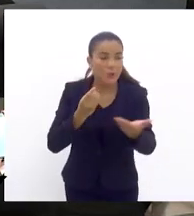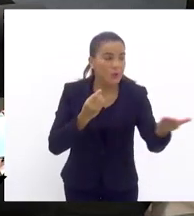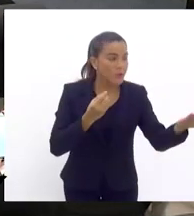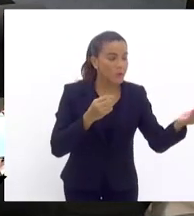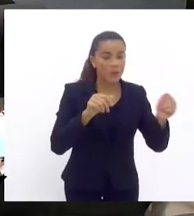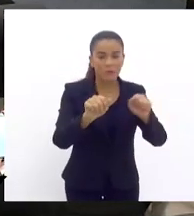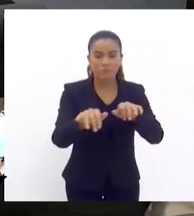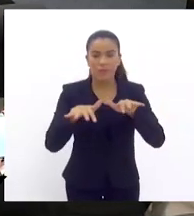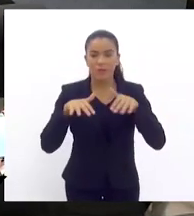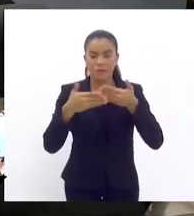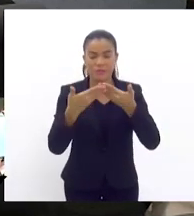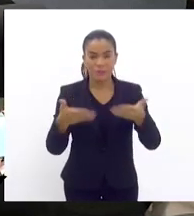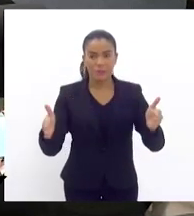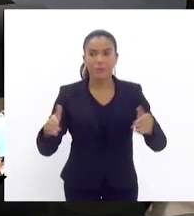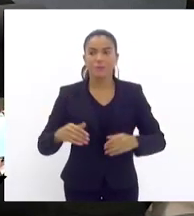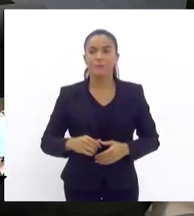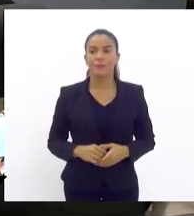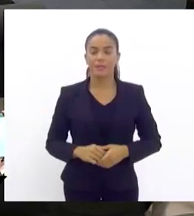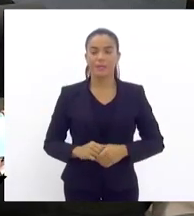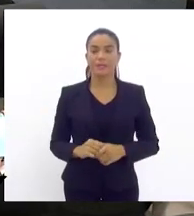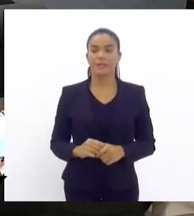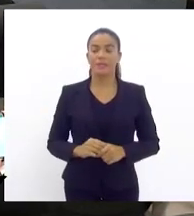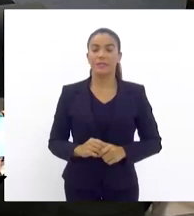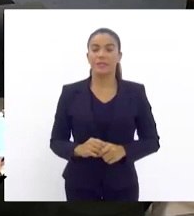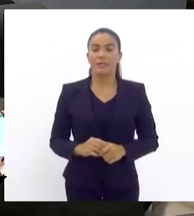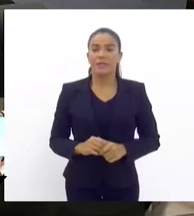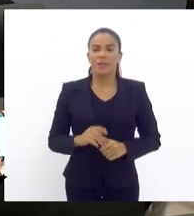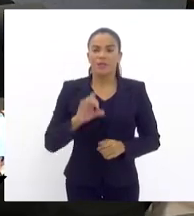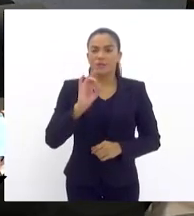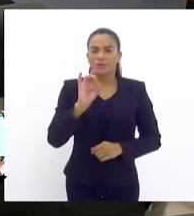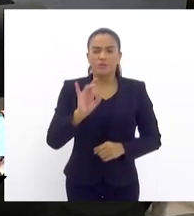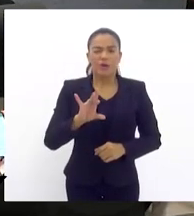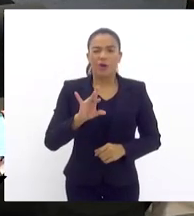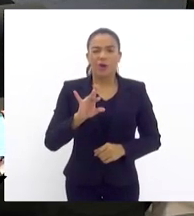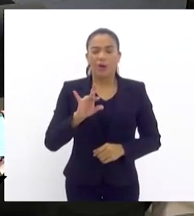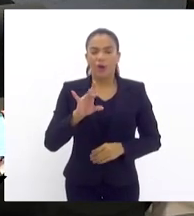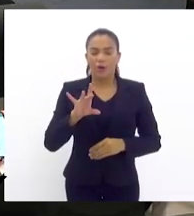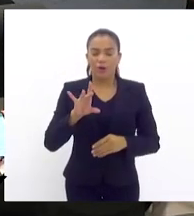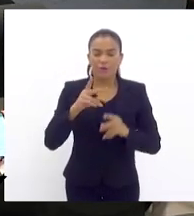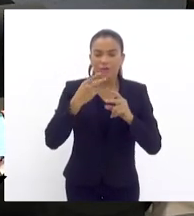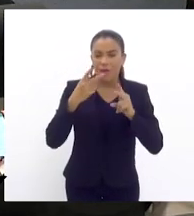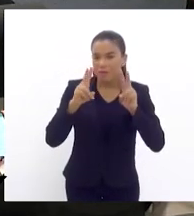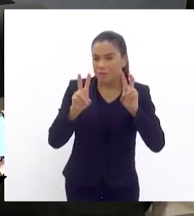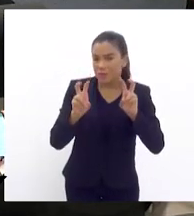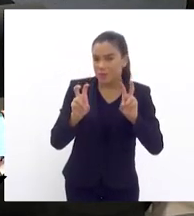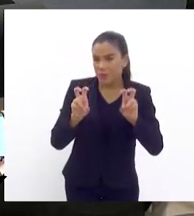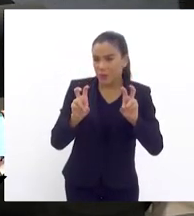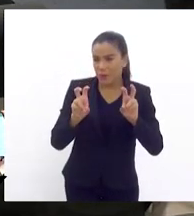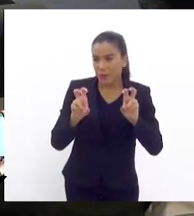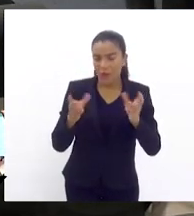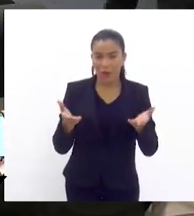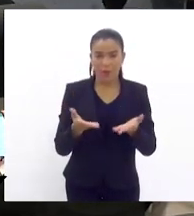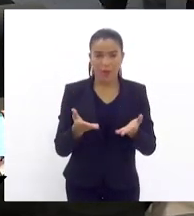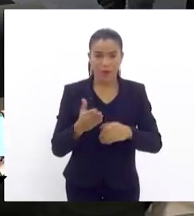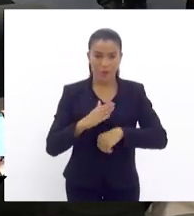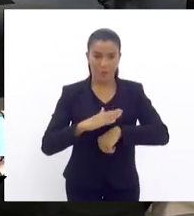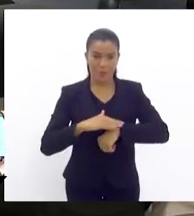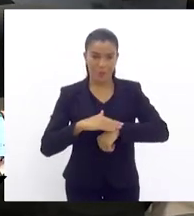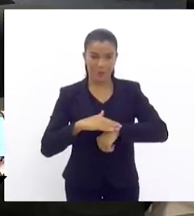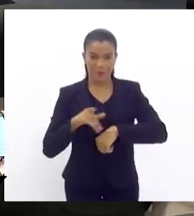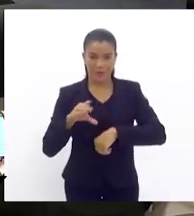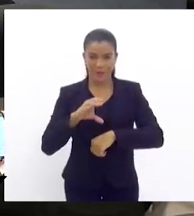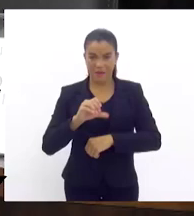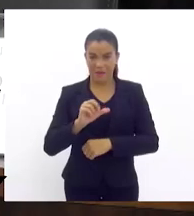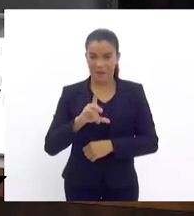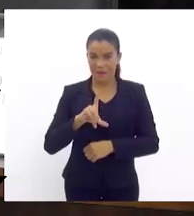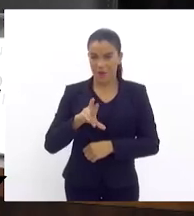todos que estão aqui presentes hoje nessa audiência pública. E eu vou só falar em relação em cima do que, nesse momento agora, em cima do que a Carolina